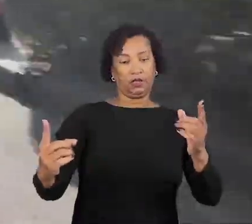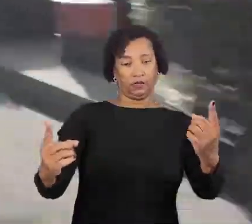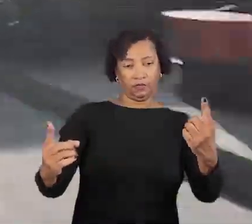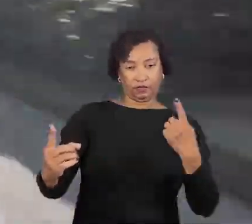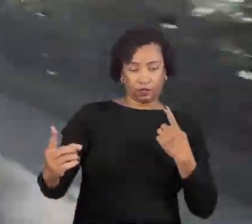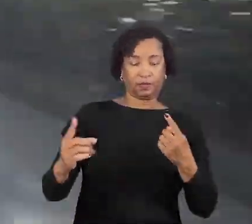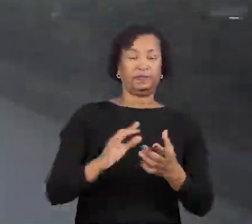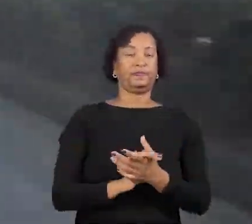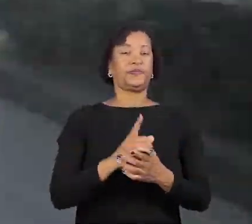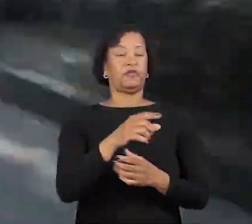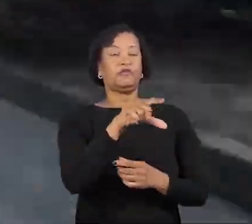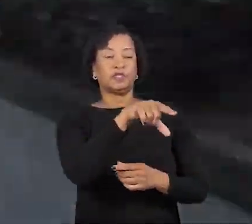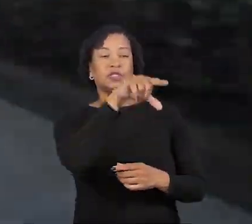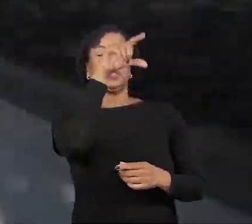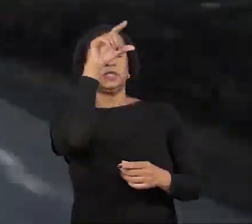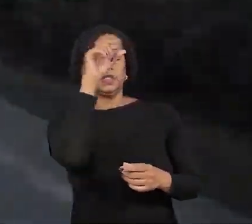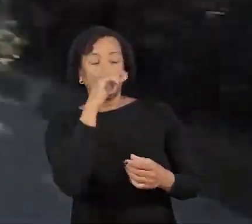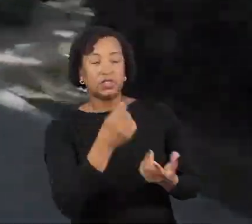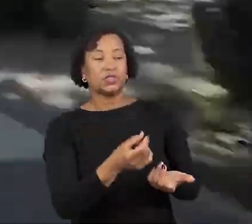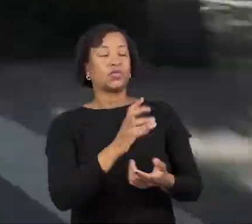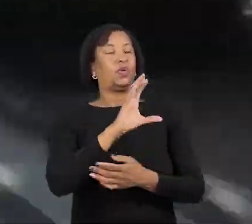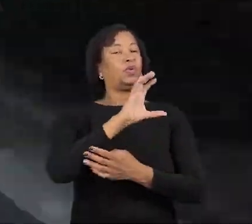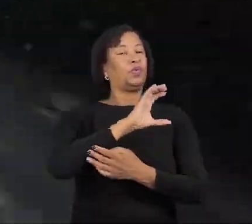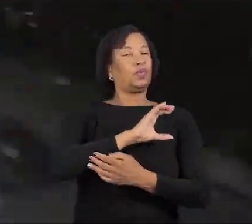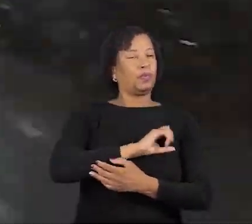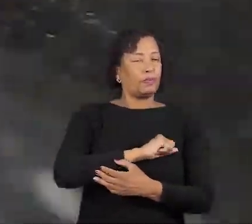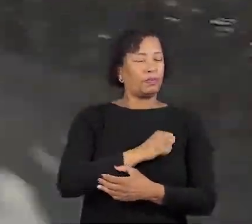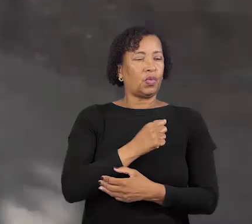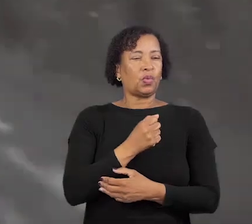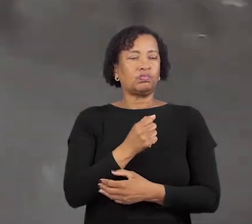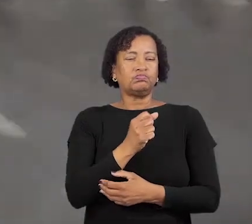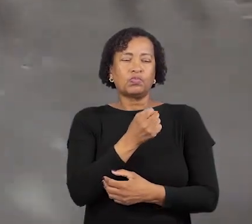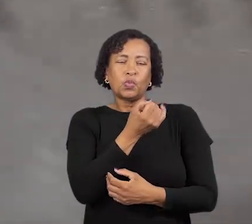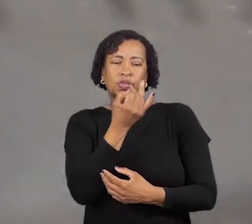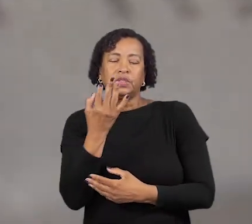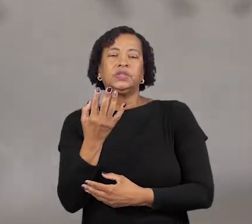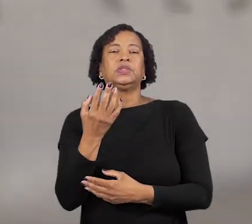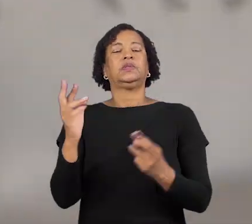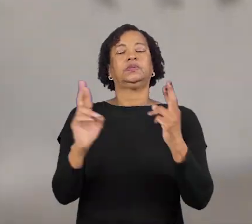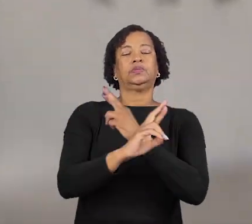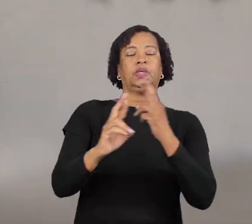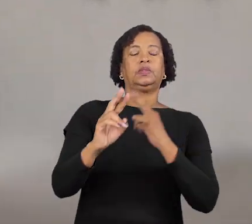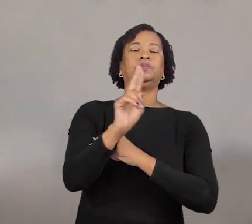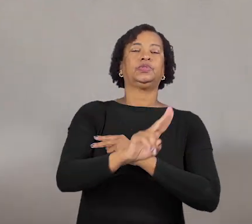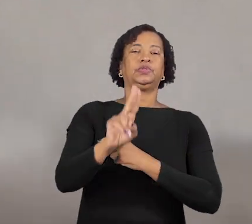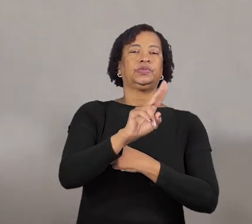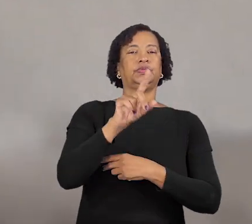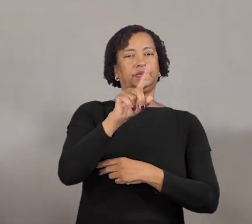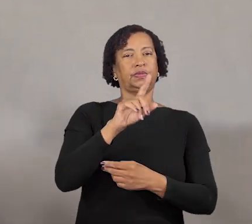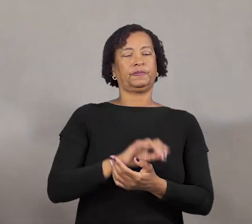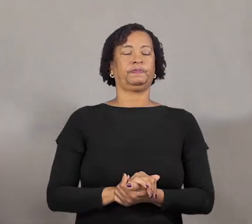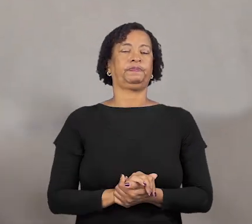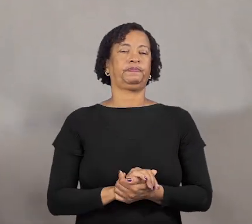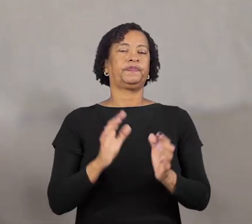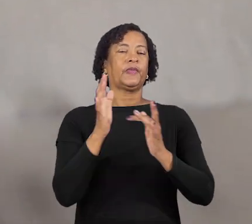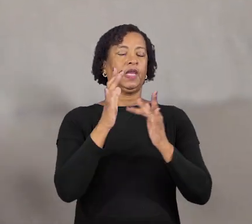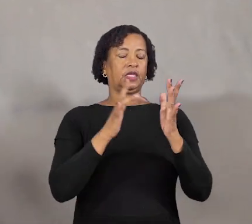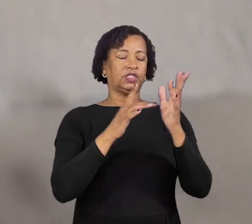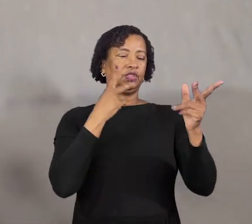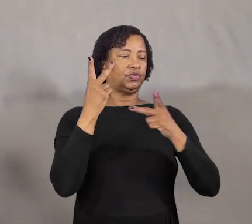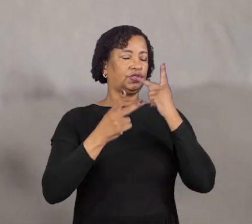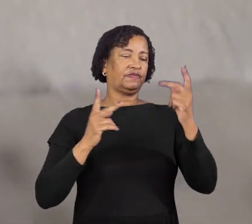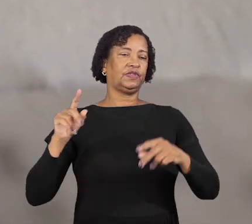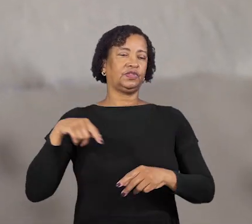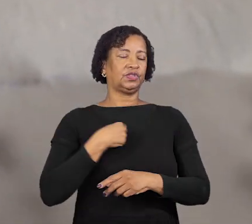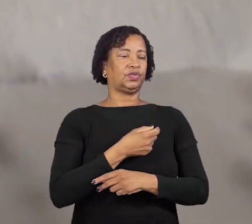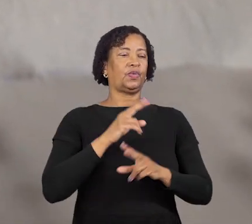iniciativa e estabelecer um padrão de amor nos seus relacionamentos. Nessa passagem, Jesus não está dizendo que